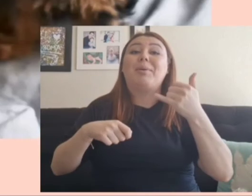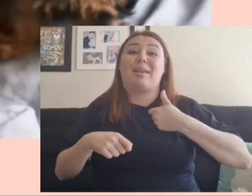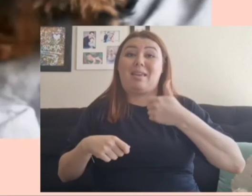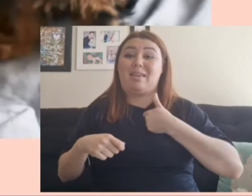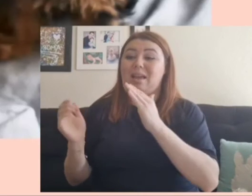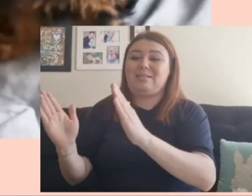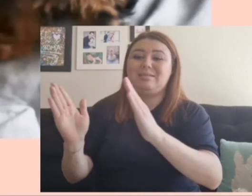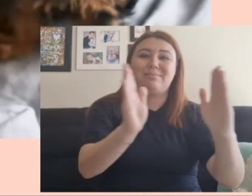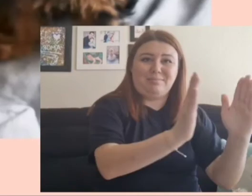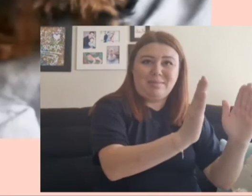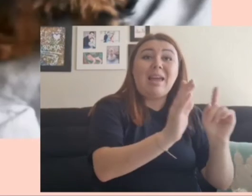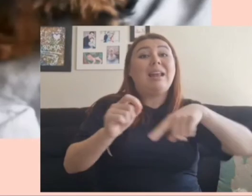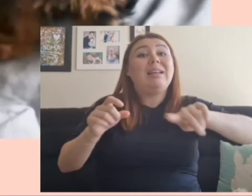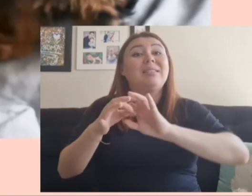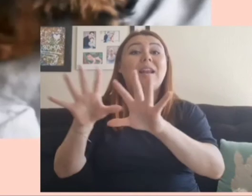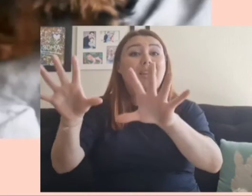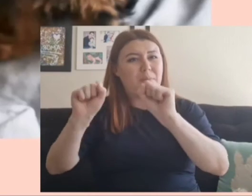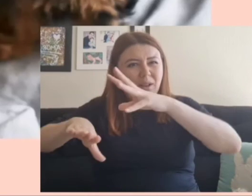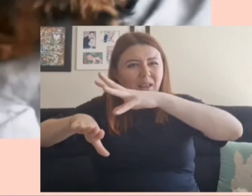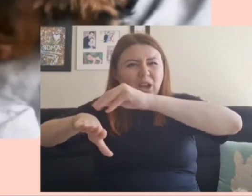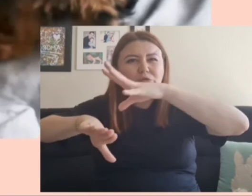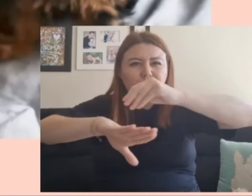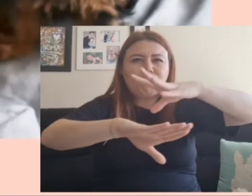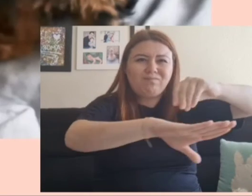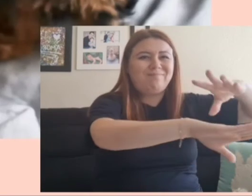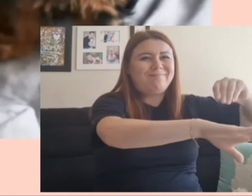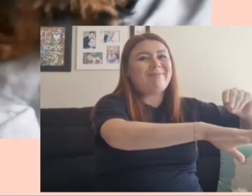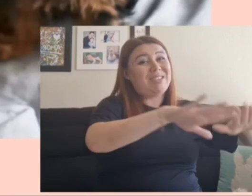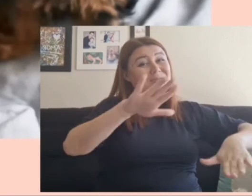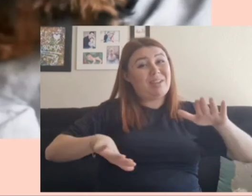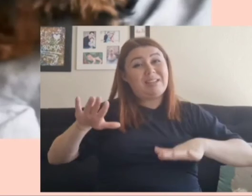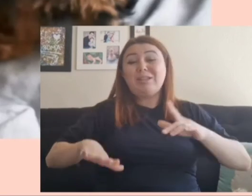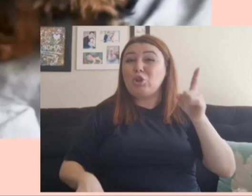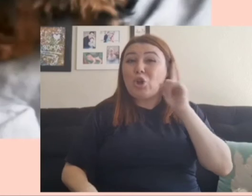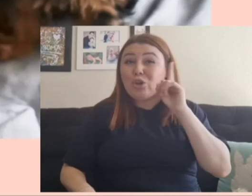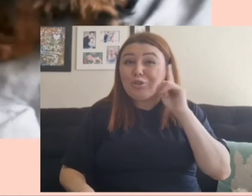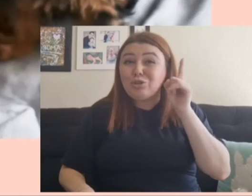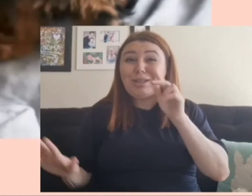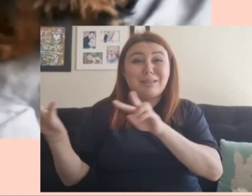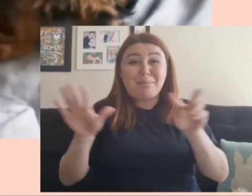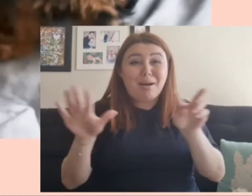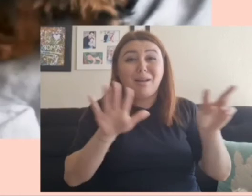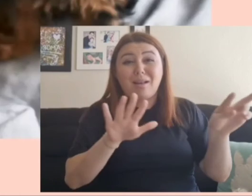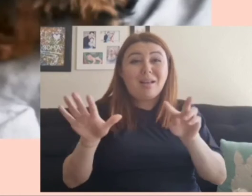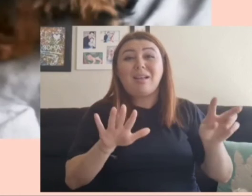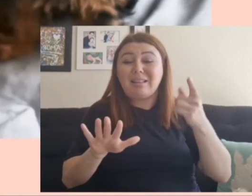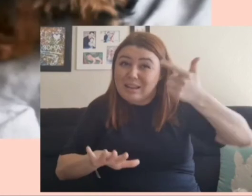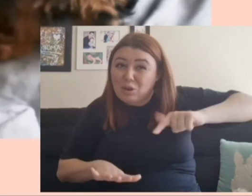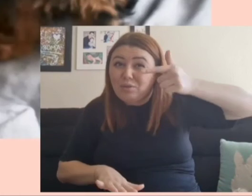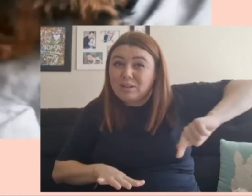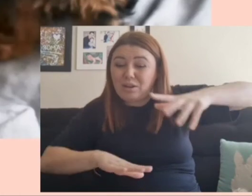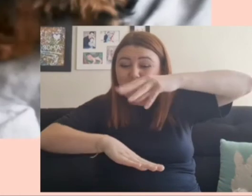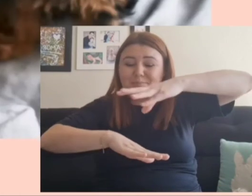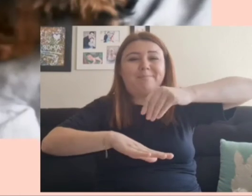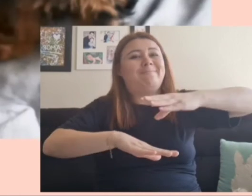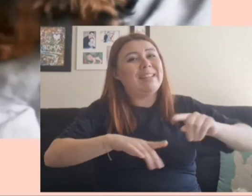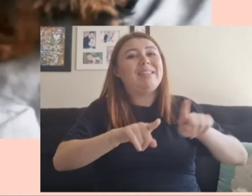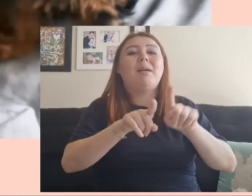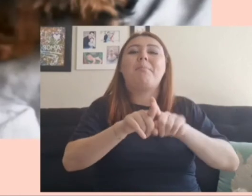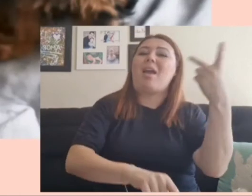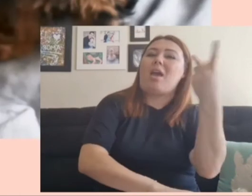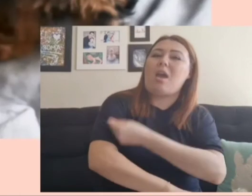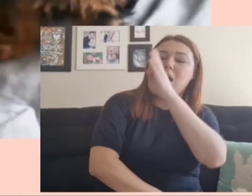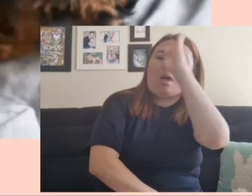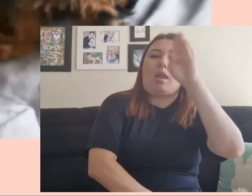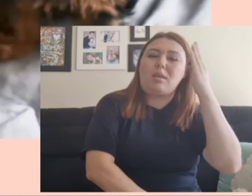para esse tipo de exame. Uma alternativa que os autores trouxeram é a utilização de animais mortos, que a idade do nascimento é conhecida.